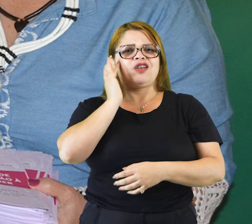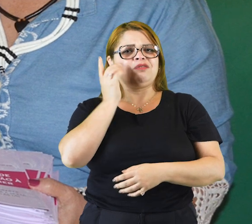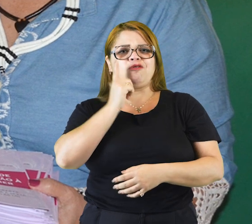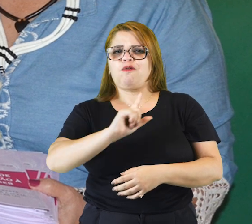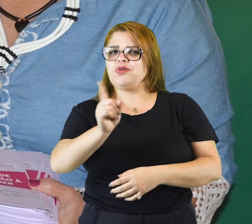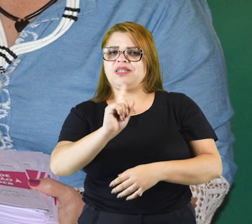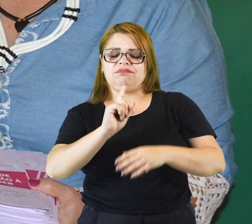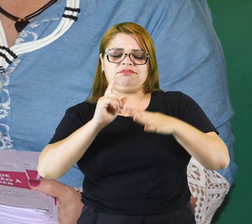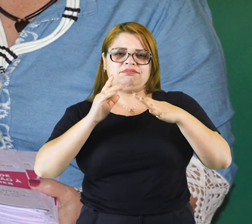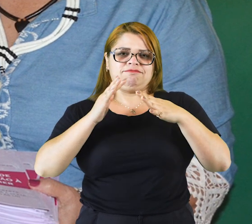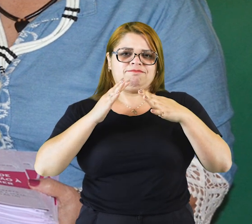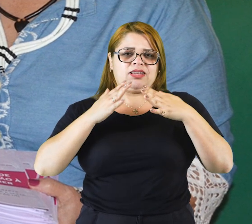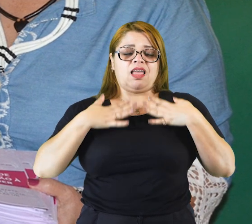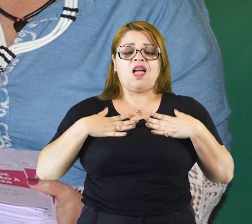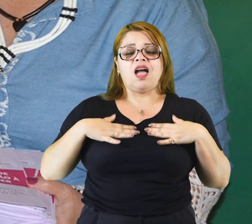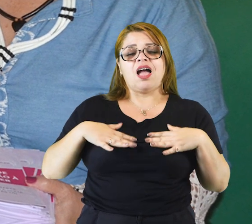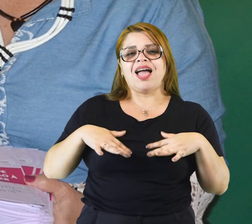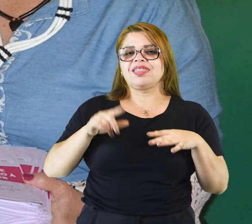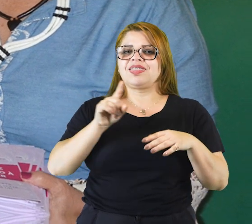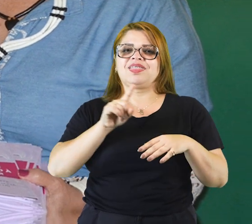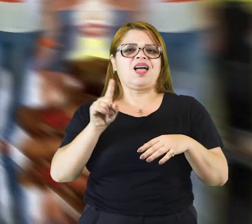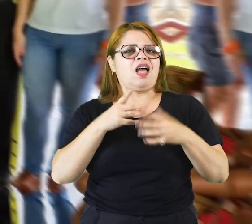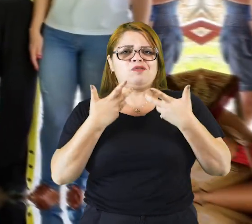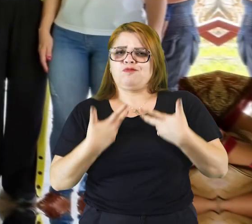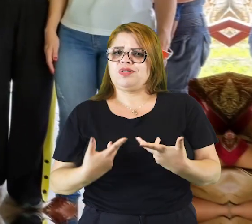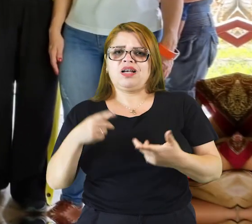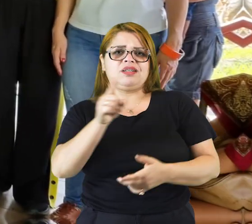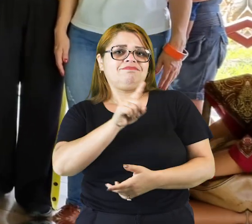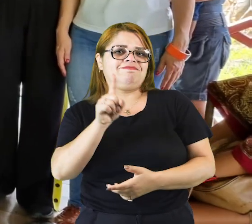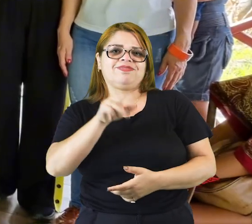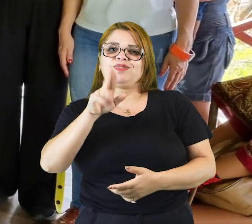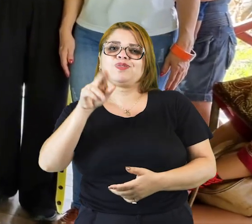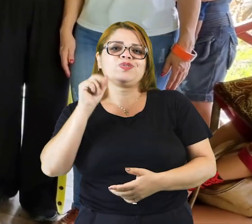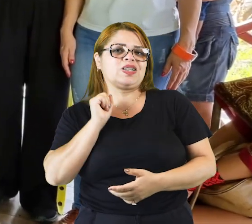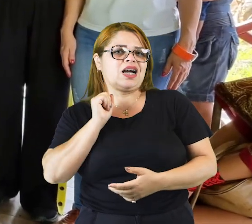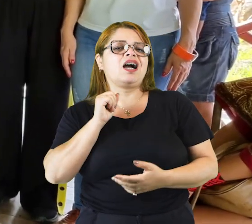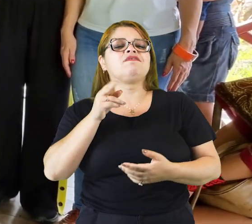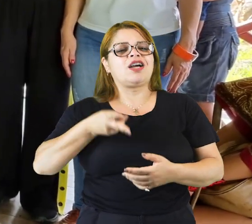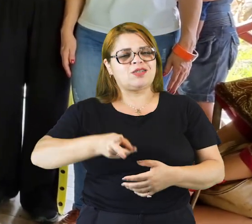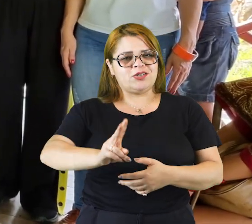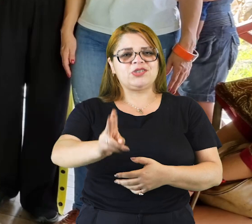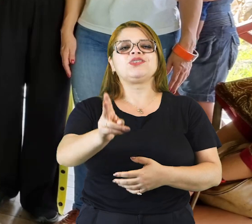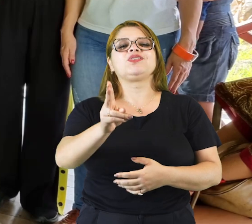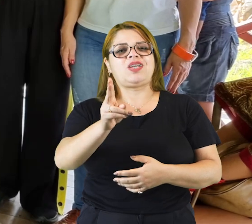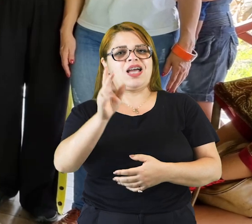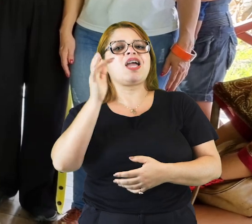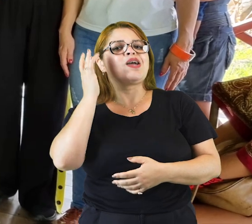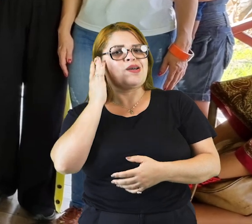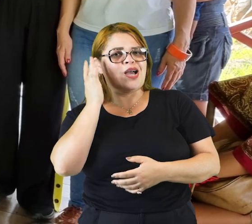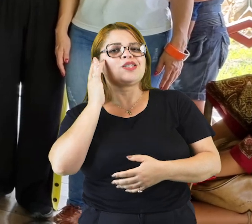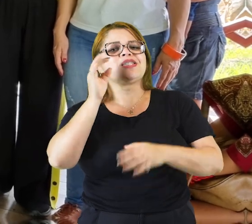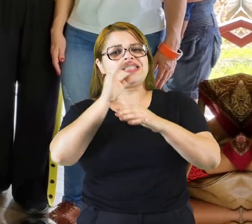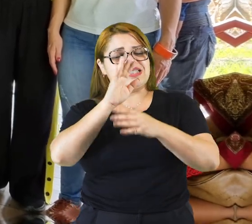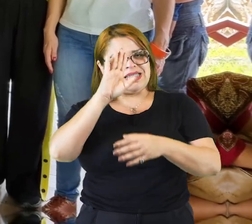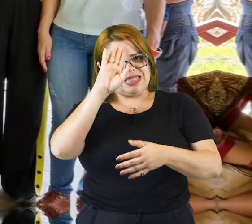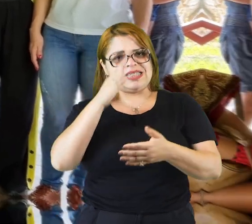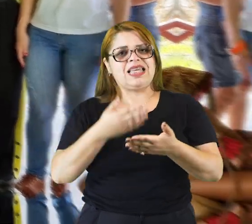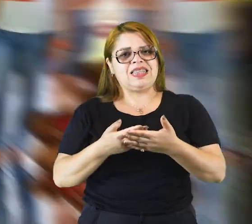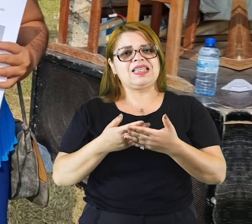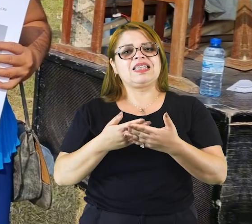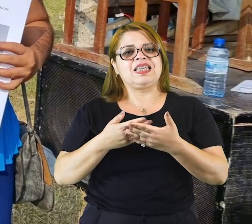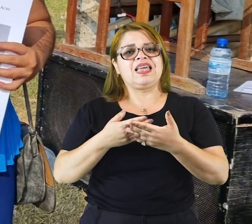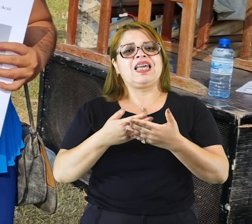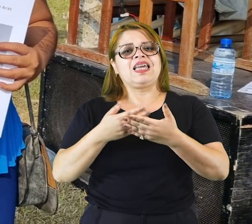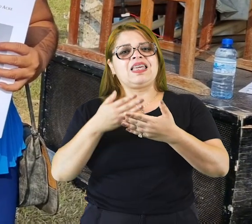conseguir descansar, que ela é incansável, né? Ela vai continuar. Eu, pelo menos, eu tenho certeza que vou ainda